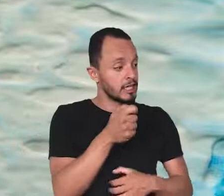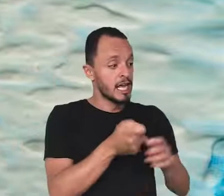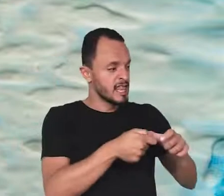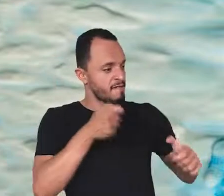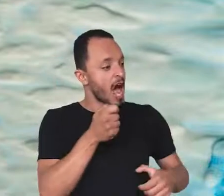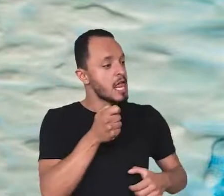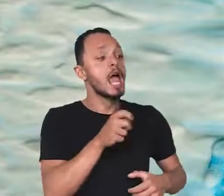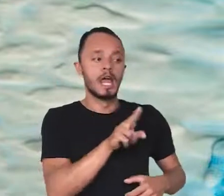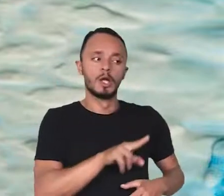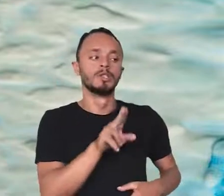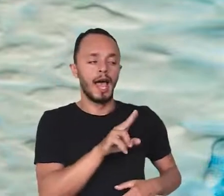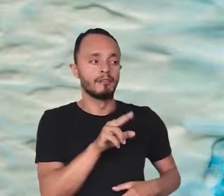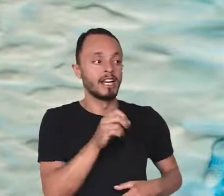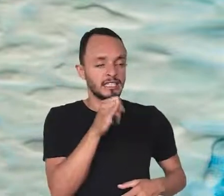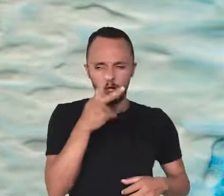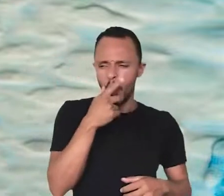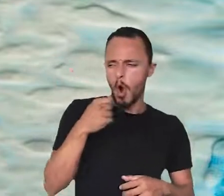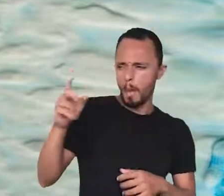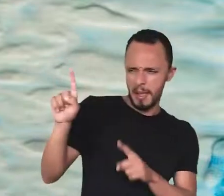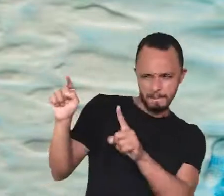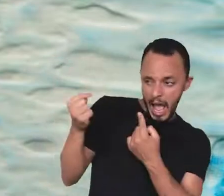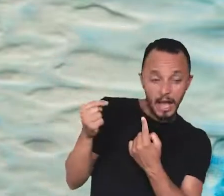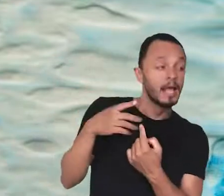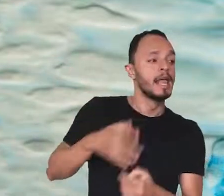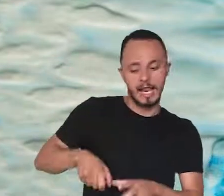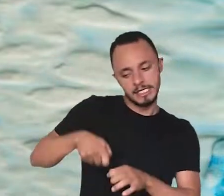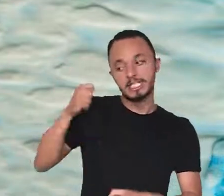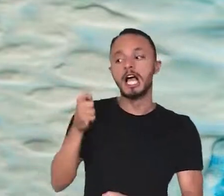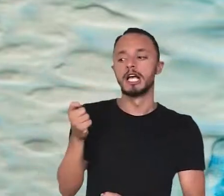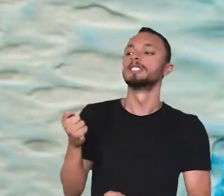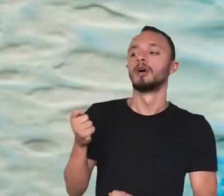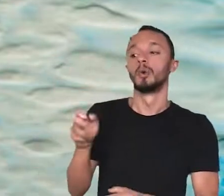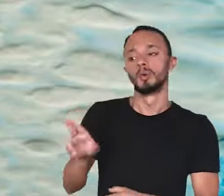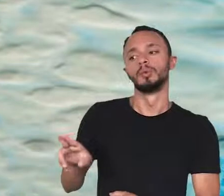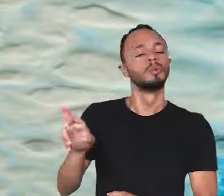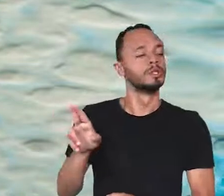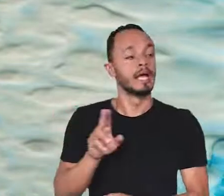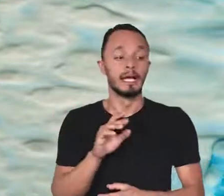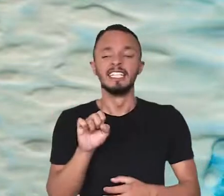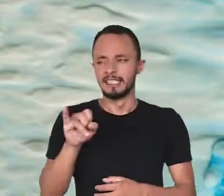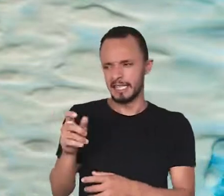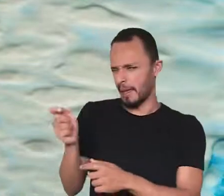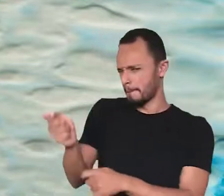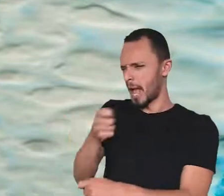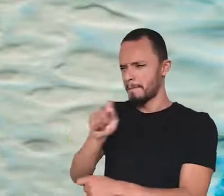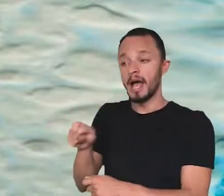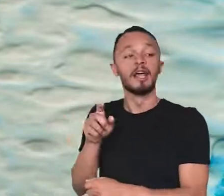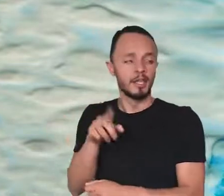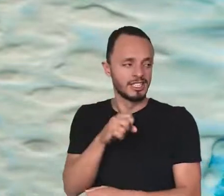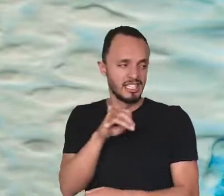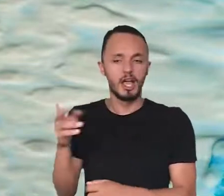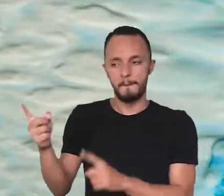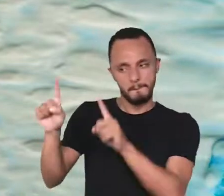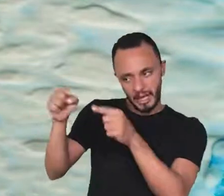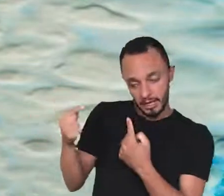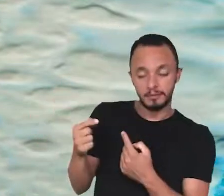mexiam com ela na rua. Você acredita? Tudo! Eu sempre ando com meu canivete também. Pois é, ela só atacava os ocó que